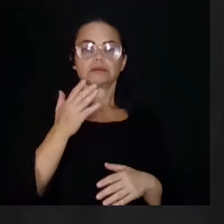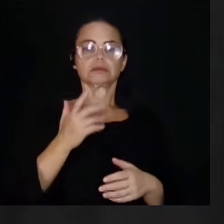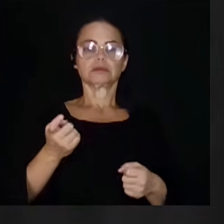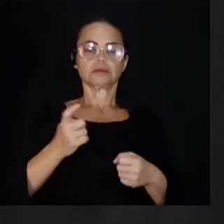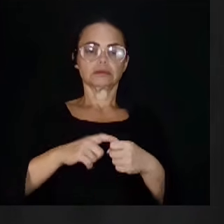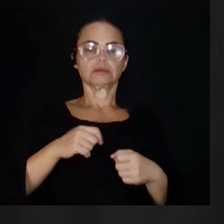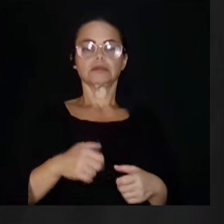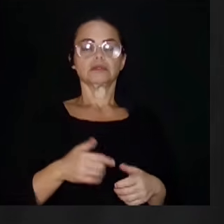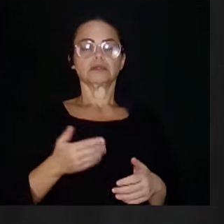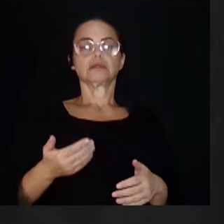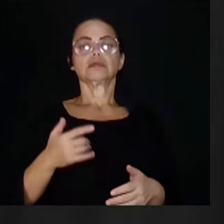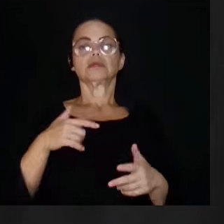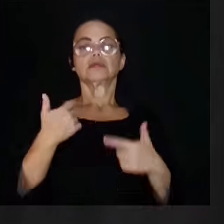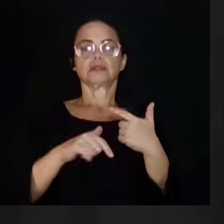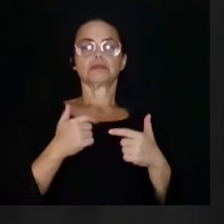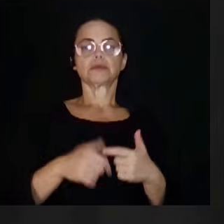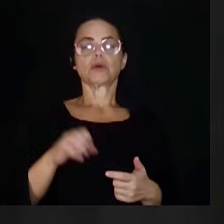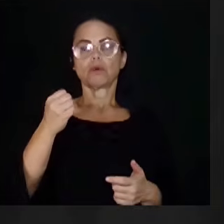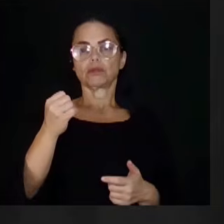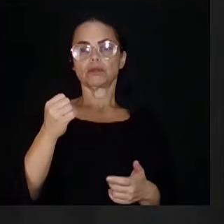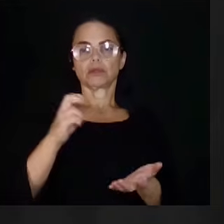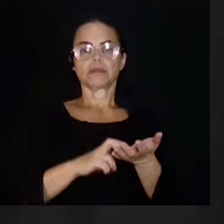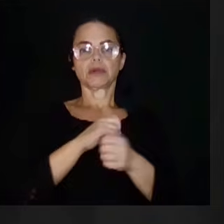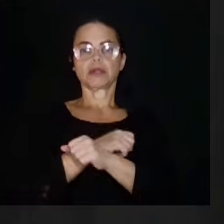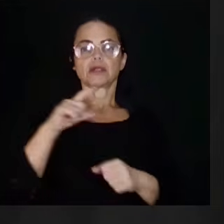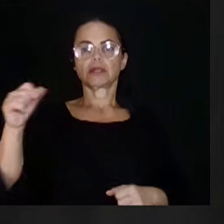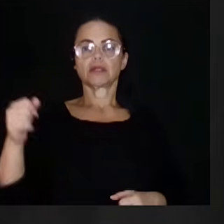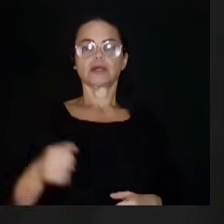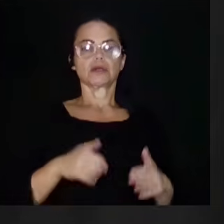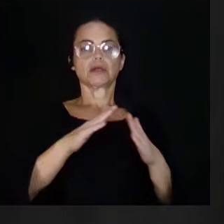de casa às 6. Centro de saúde abre às 7.